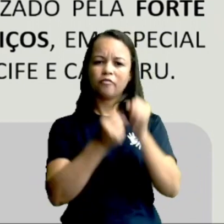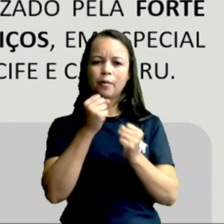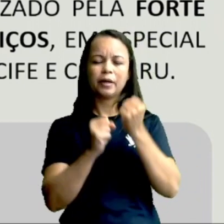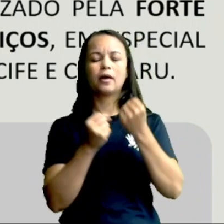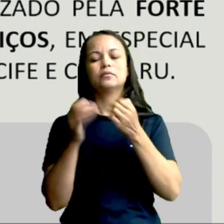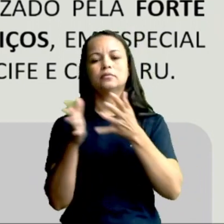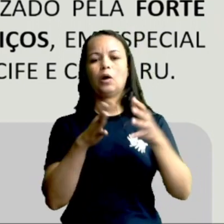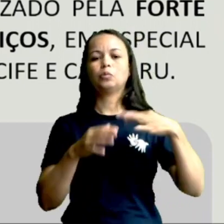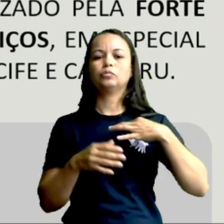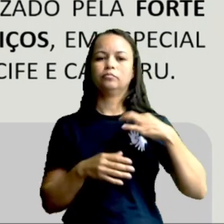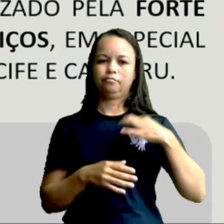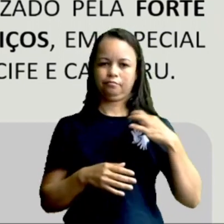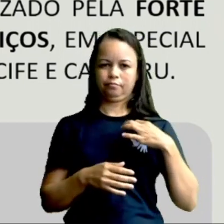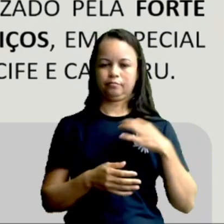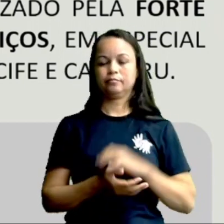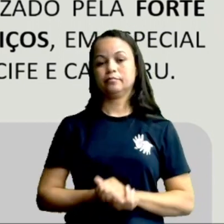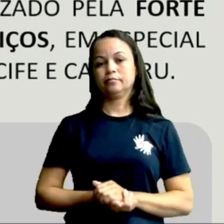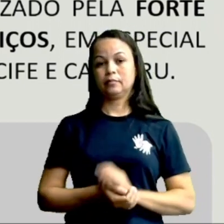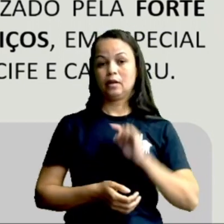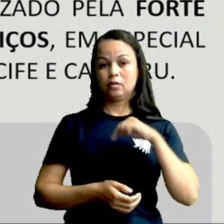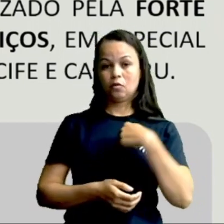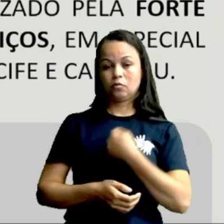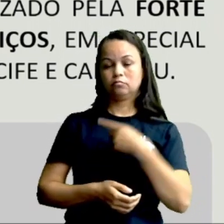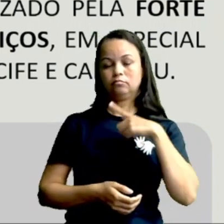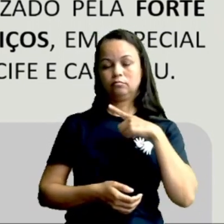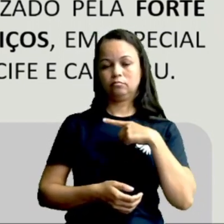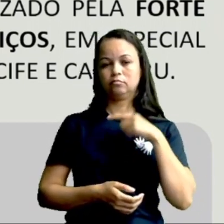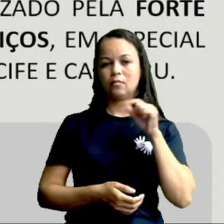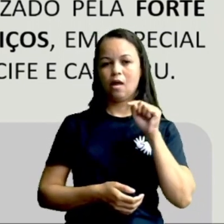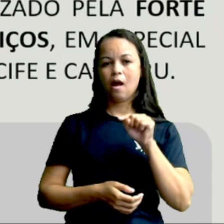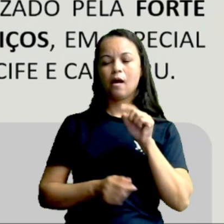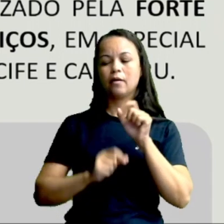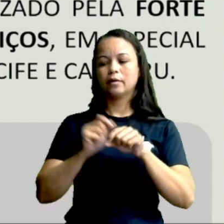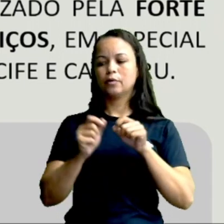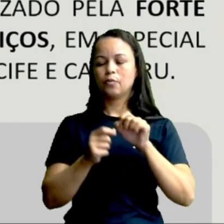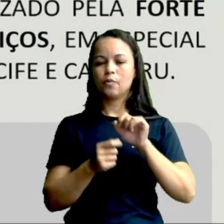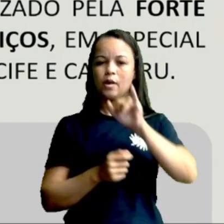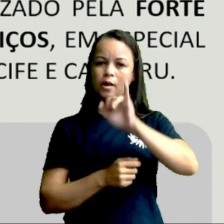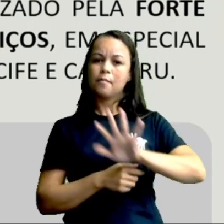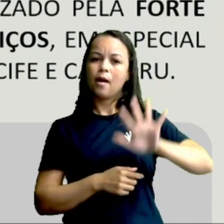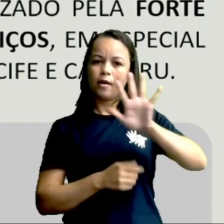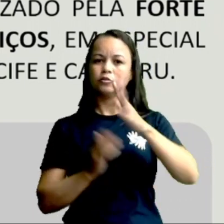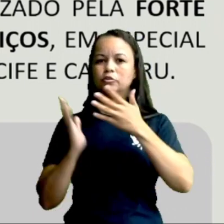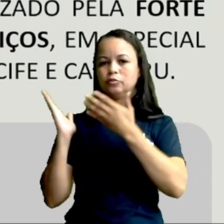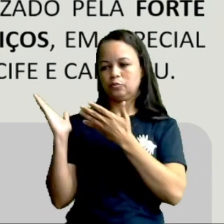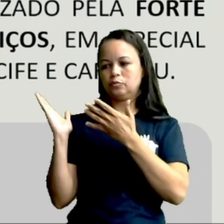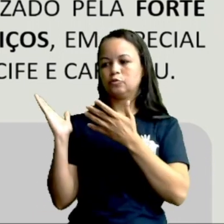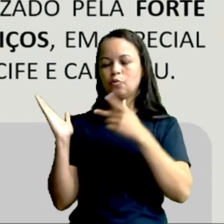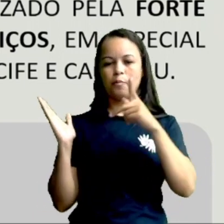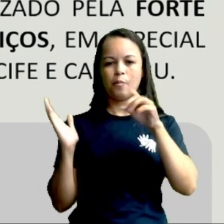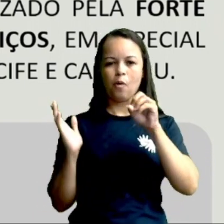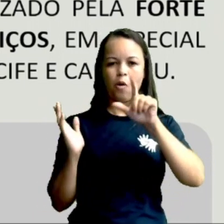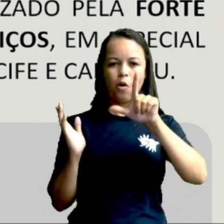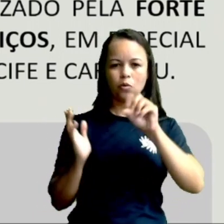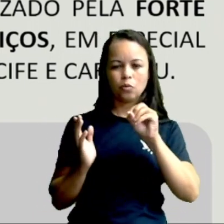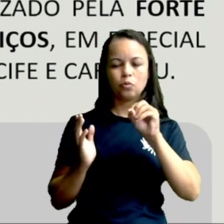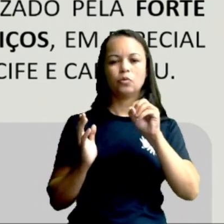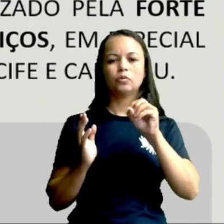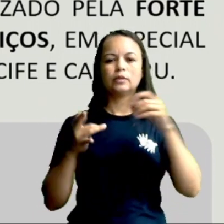Gente, nós temos aqui, né, na imagem você pode até ver, o Polo Comercial de Caruaru é um dos exemplos,